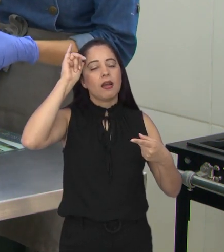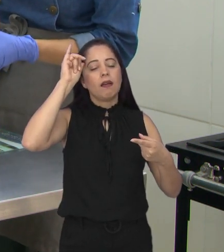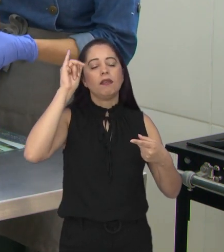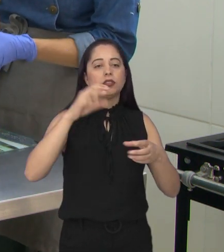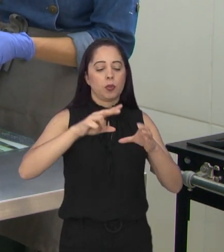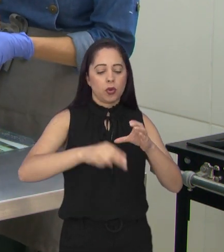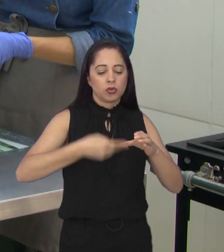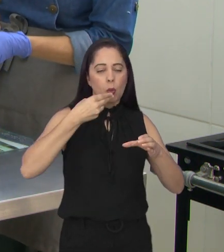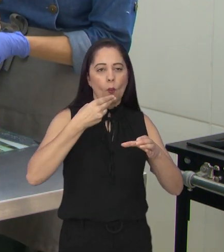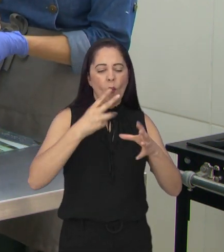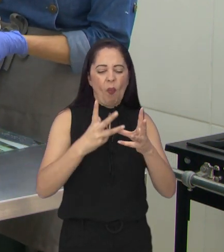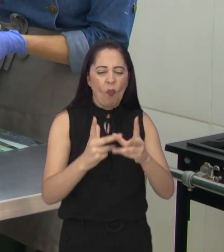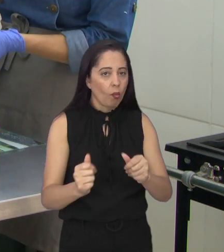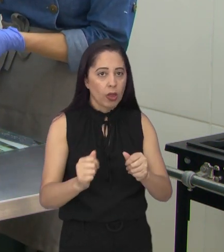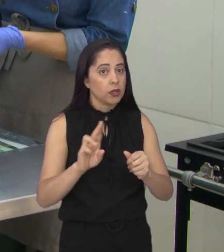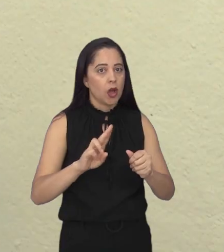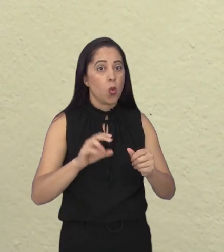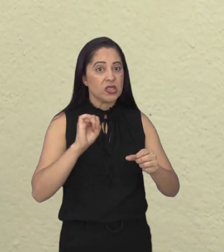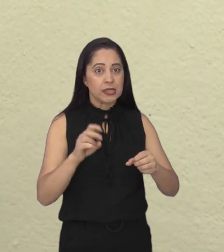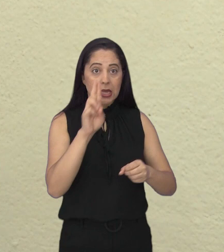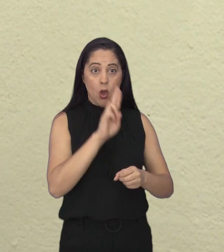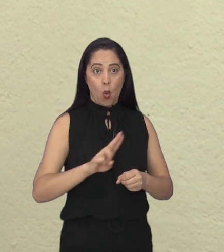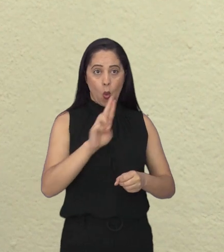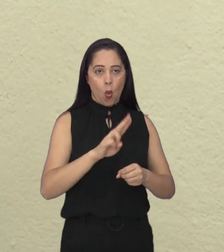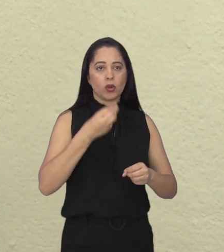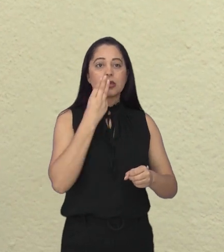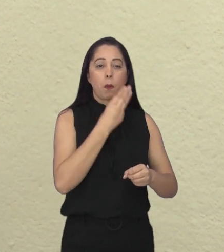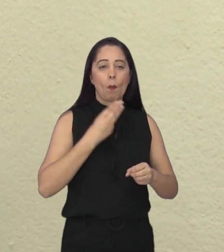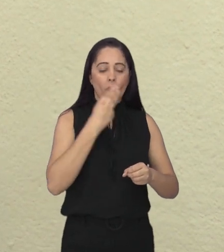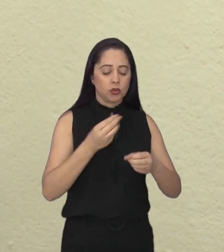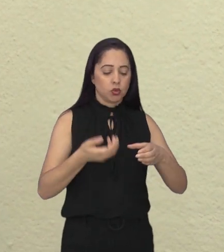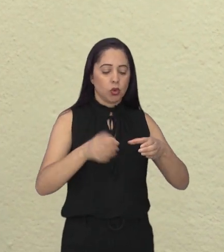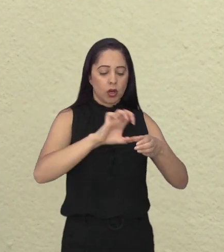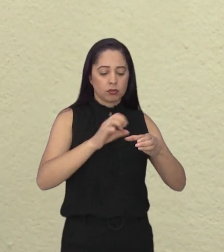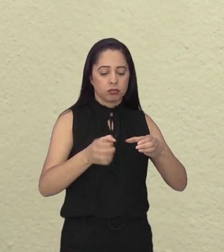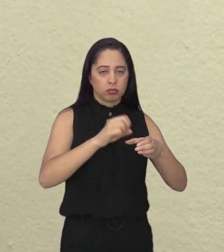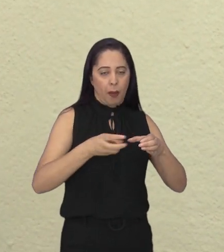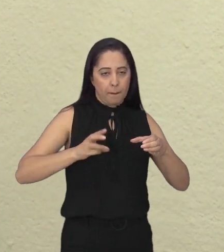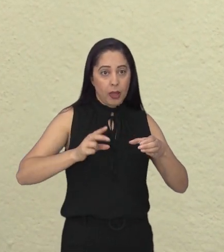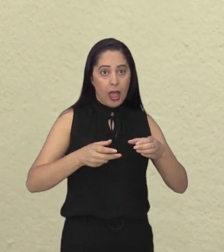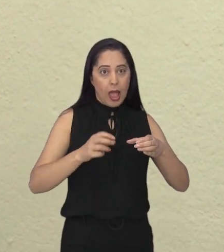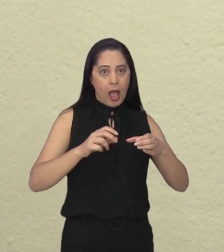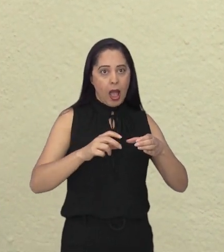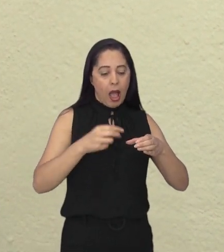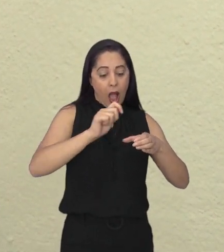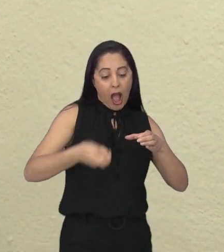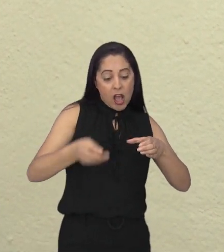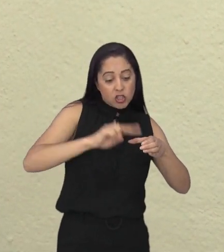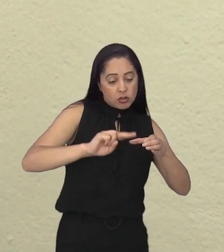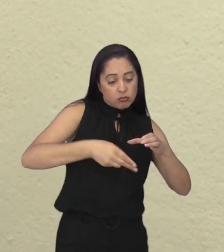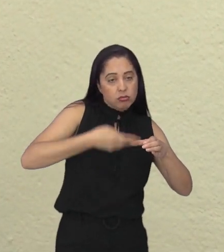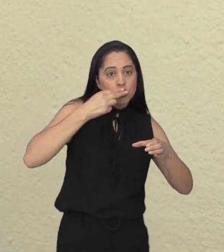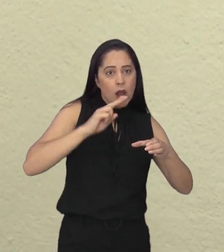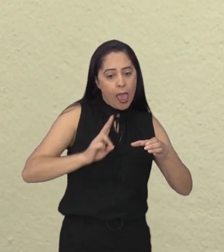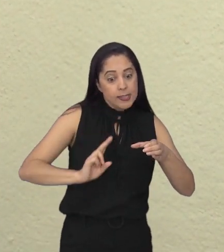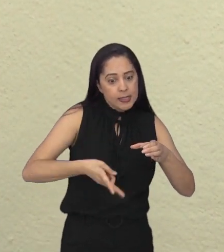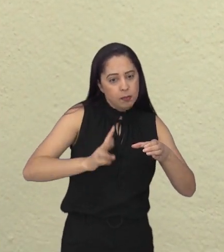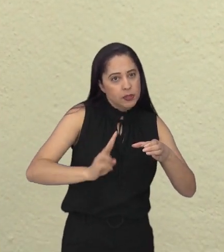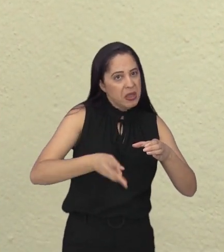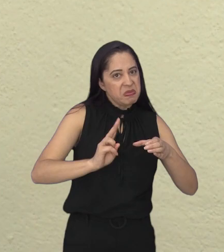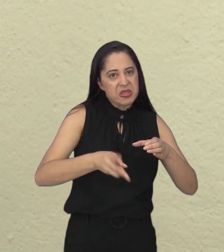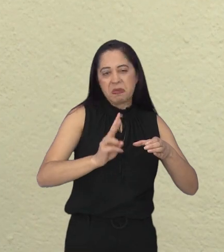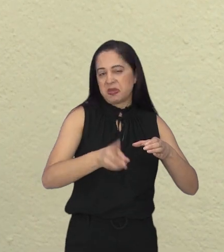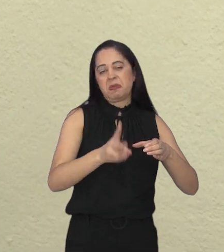nós não usamos nada industrializado, corante, conservante, a gente precisa ter alguns elementos que fazem com que essa geleia tenha